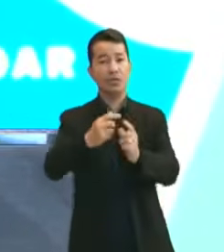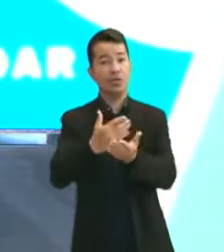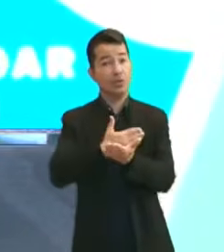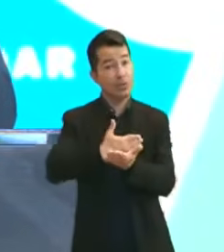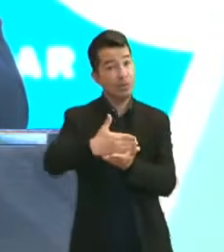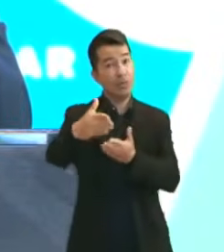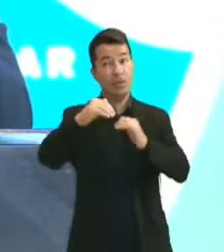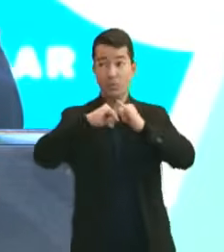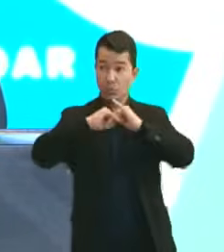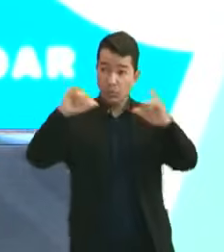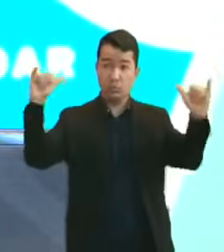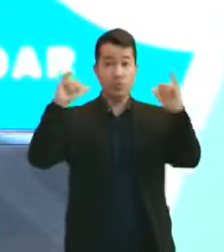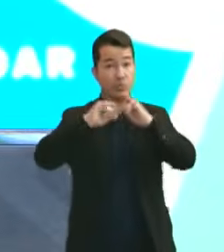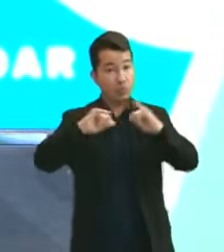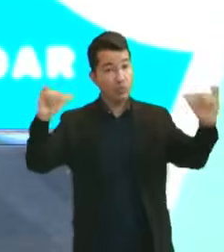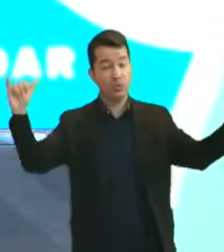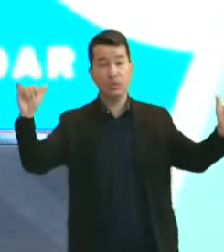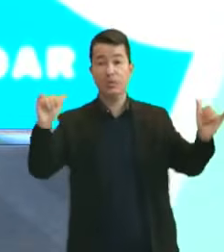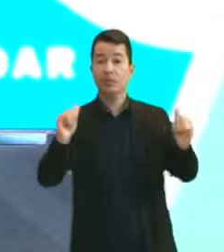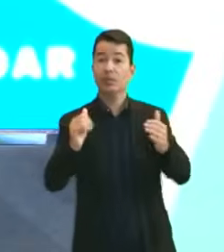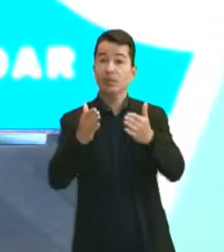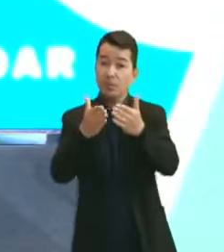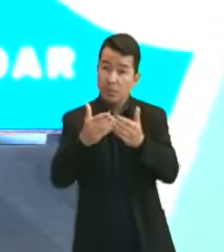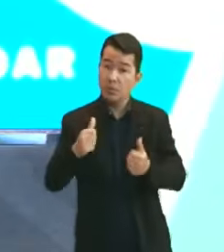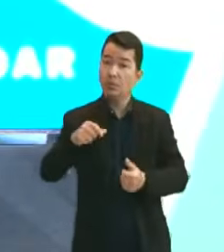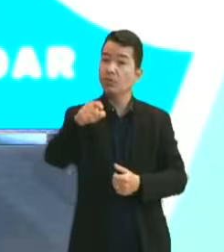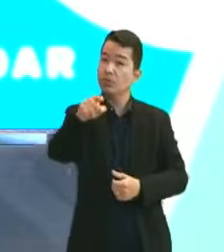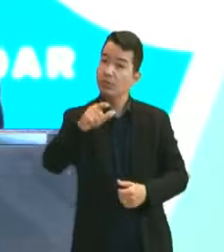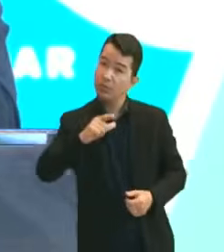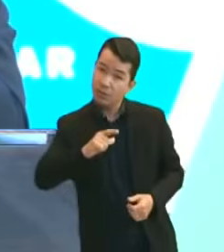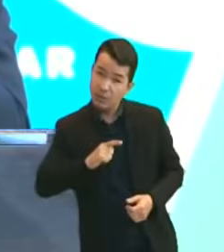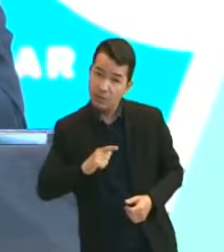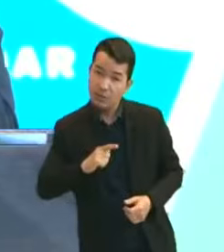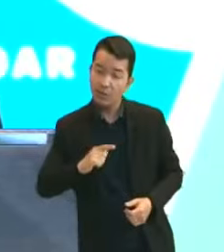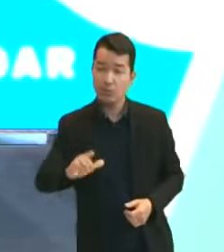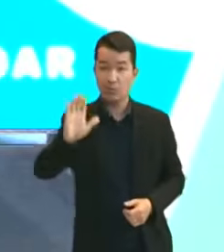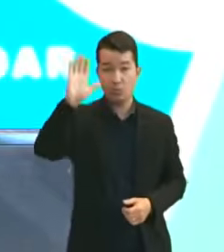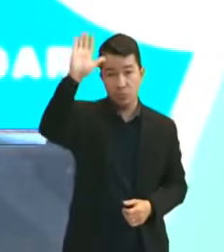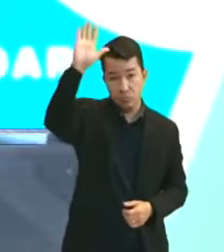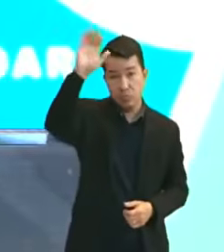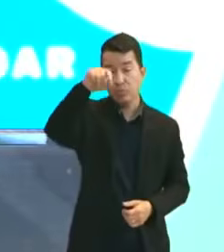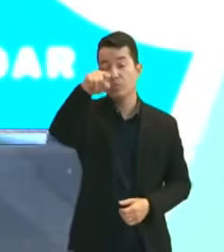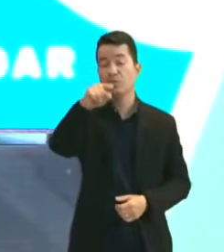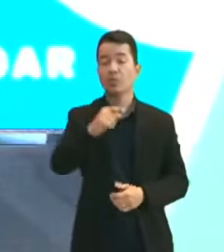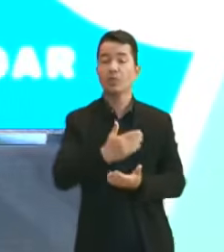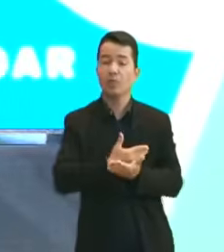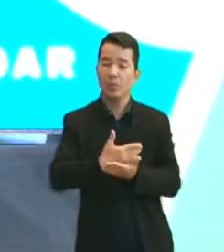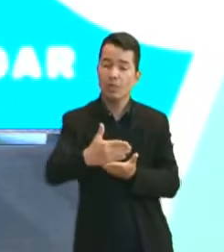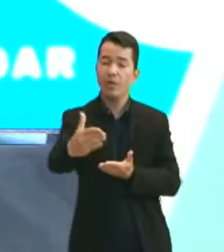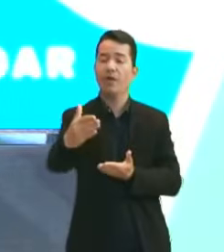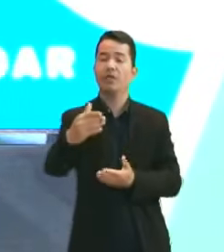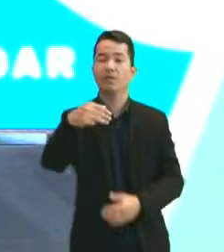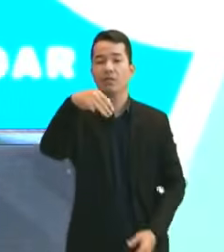com alguém, eu quero pedir para você se identificar nesse e-mail do Movimento Discipular,